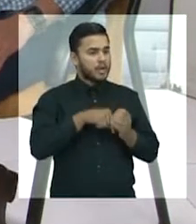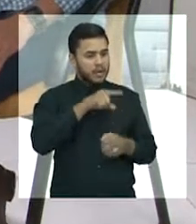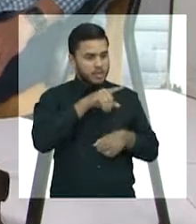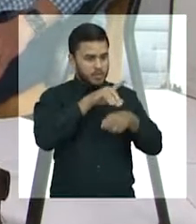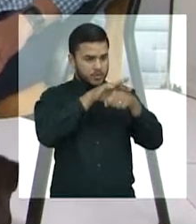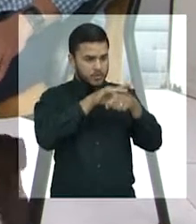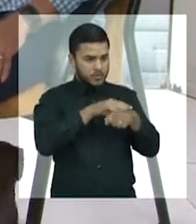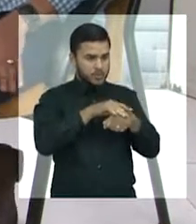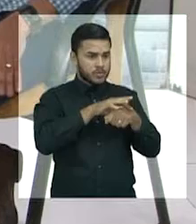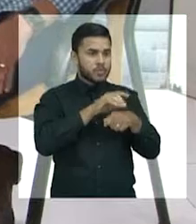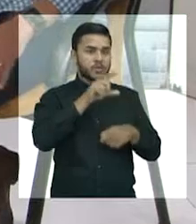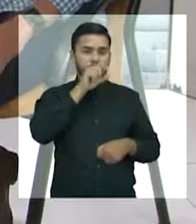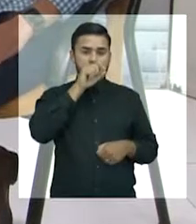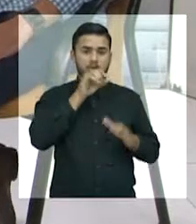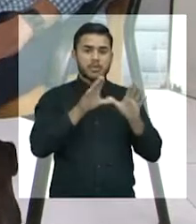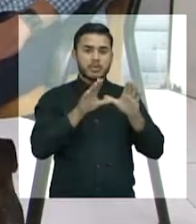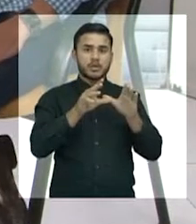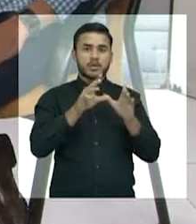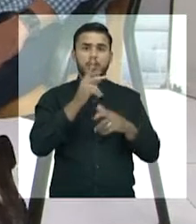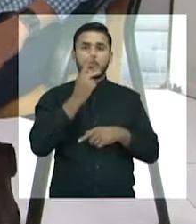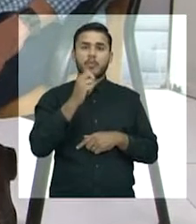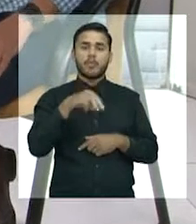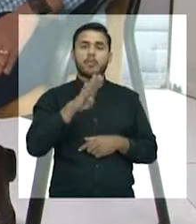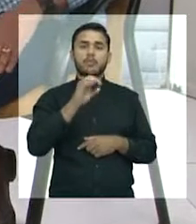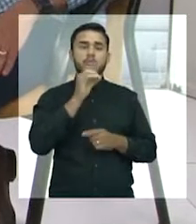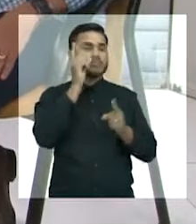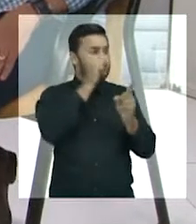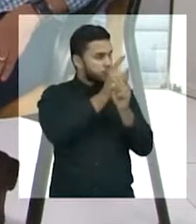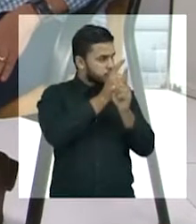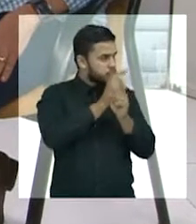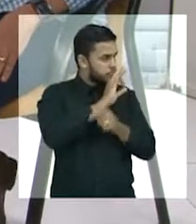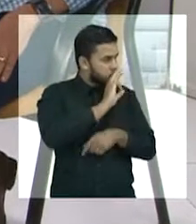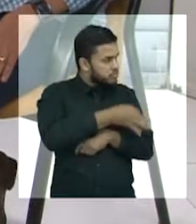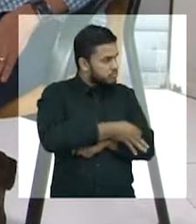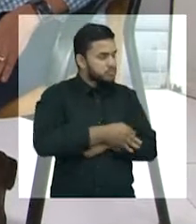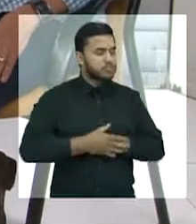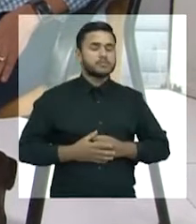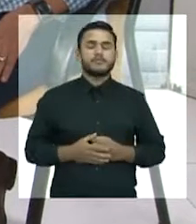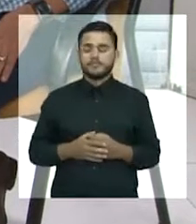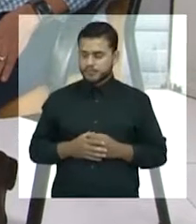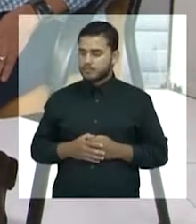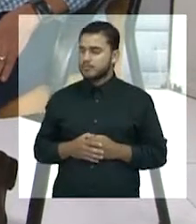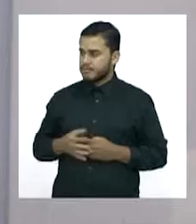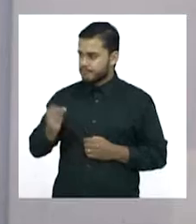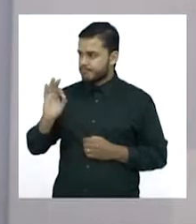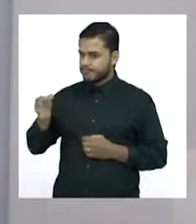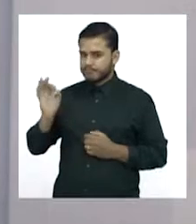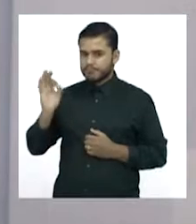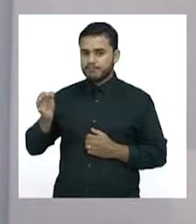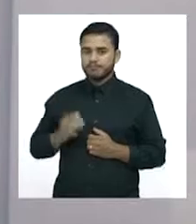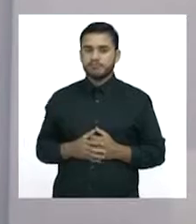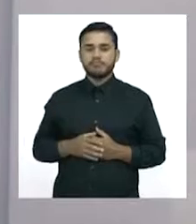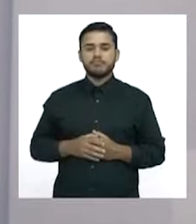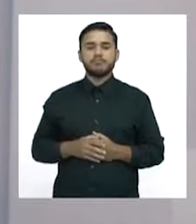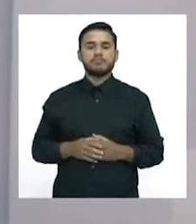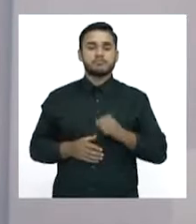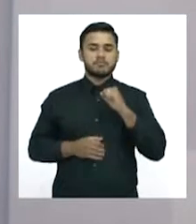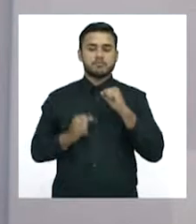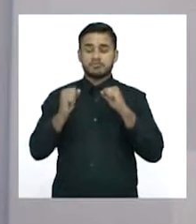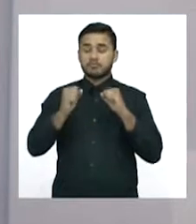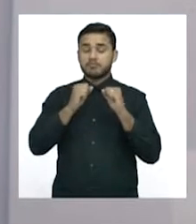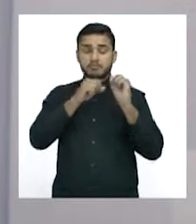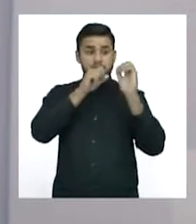as pessoas nem se tocam, né, que existe o problema. Na realidade, a notificação ela pode ser feita desde que